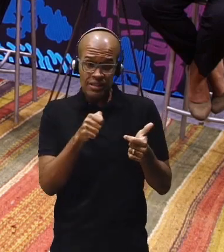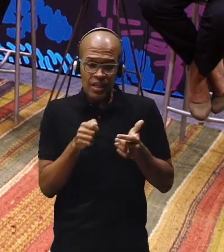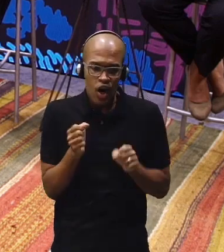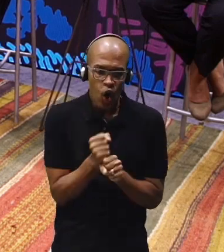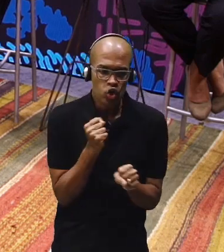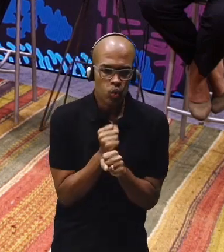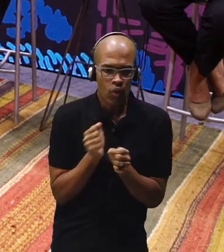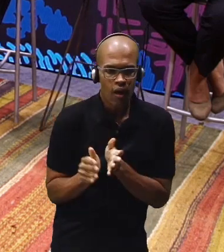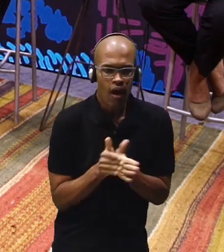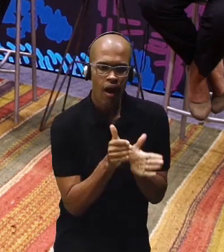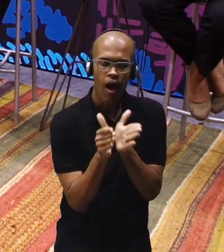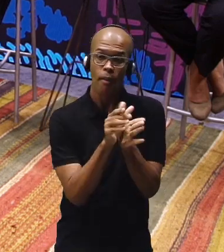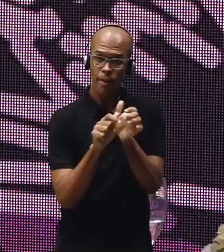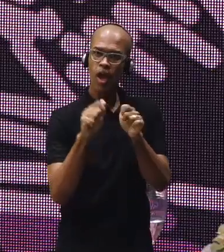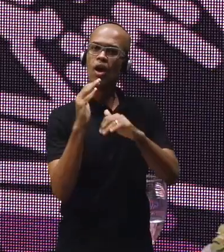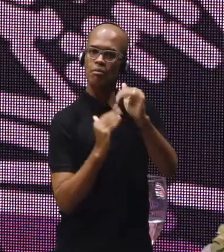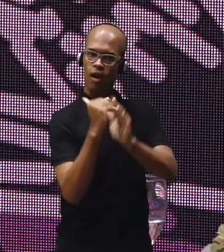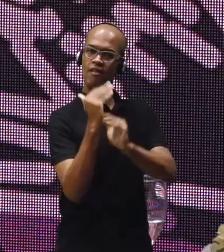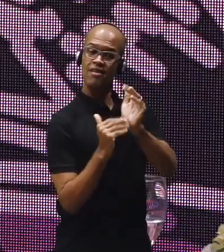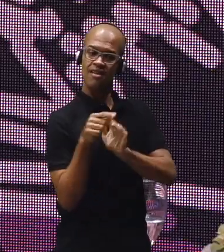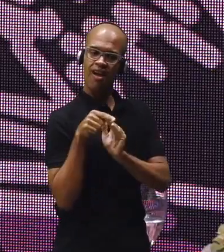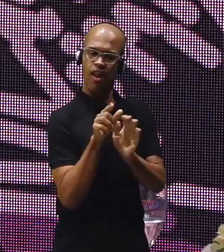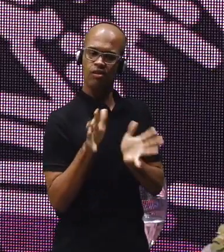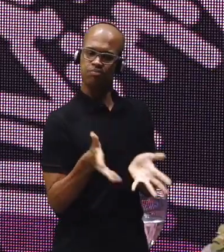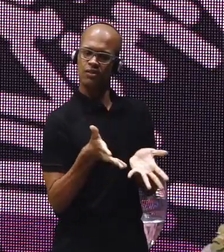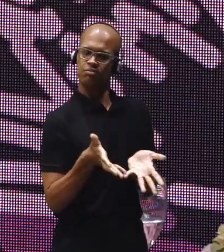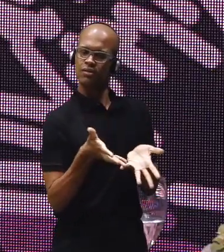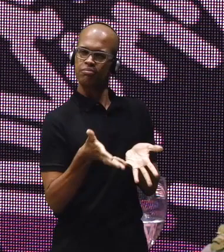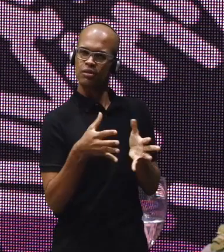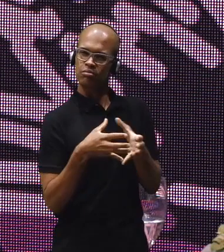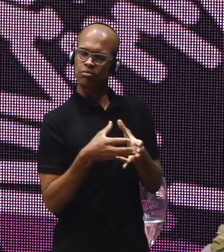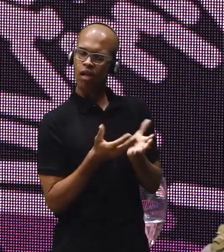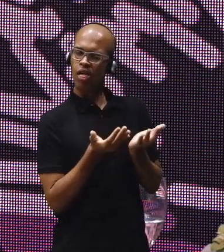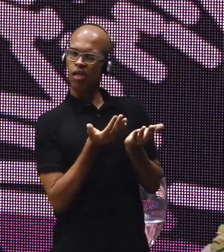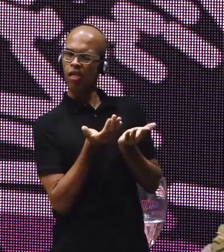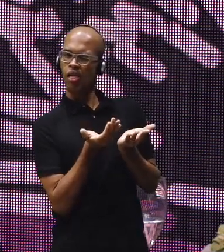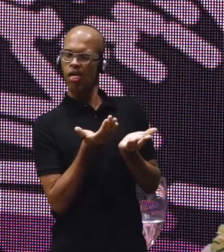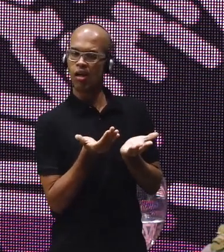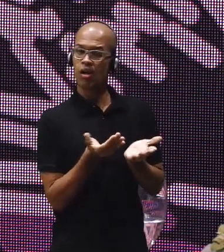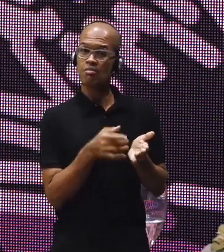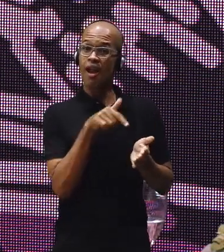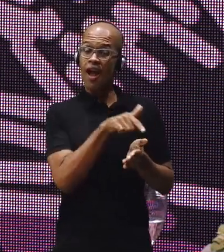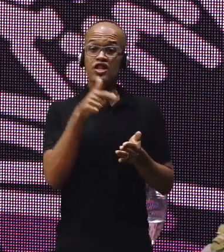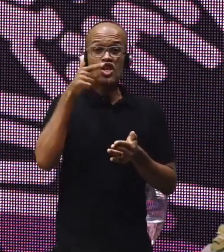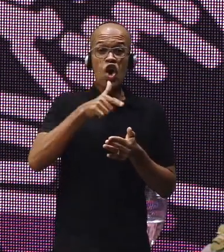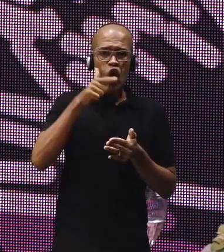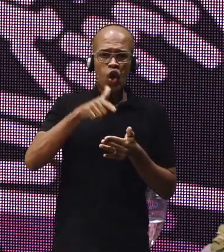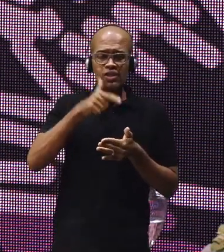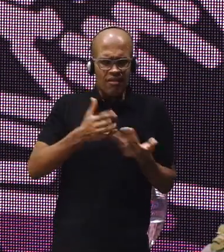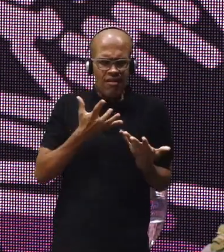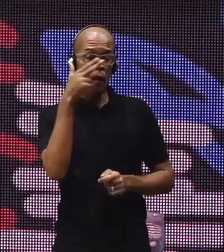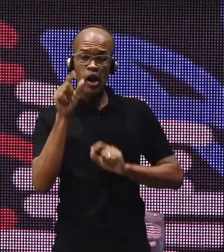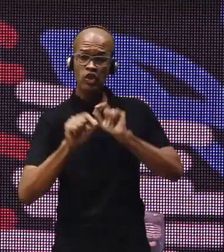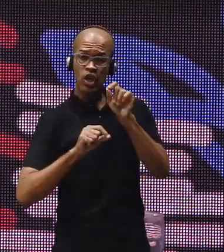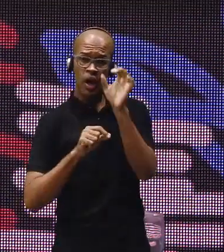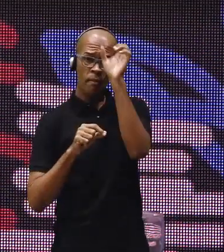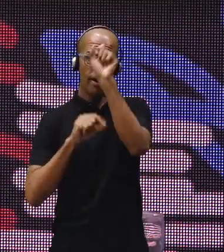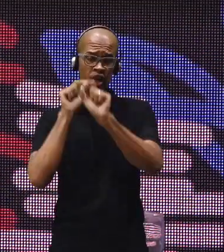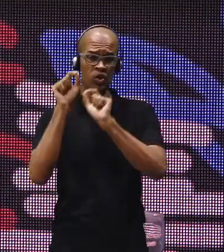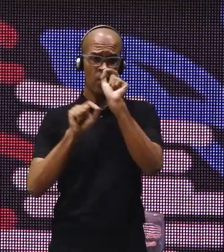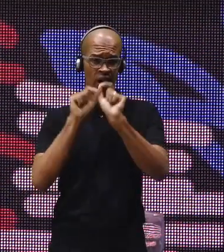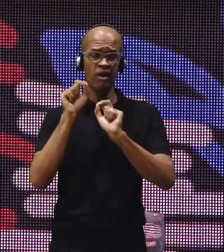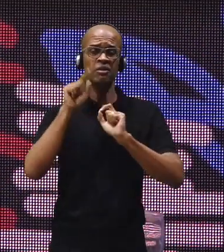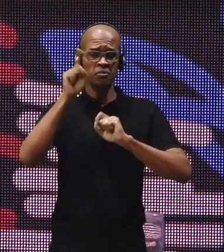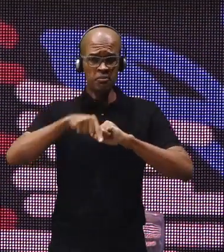caminhos para fazer com que essas organizações que estão se questionando consigam mergulhar de fato. Fica um